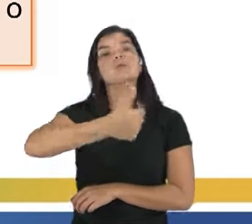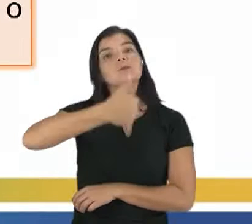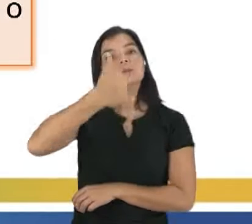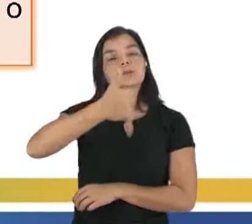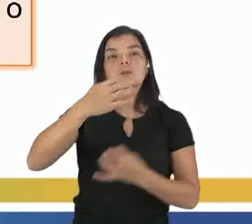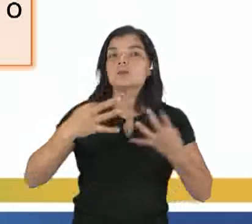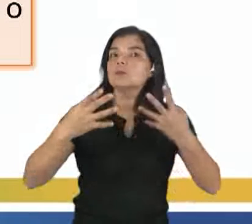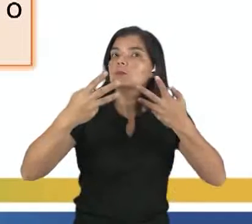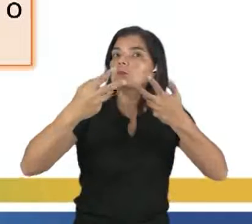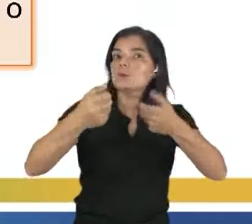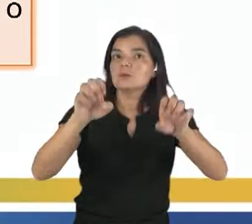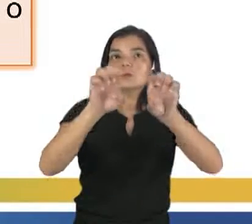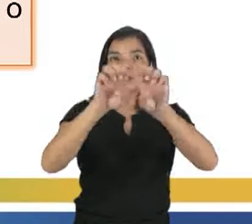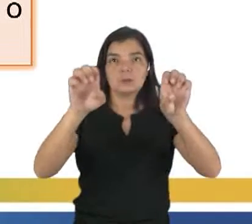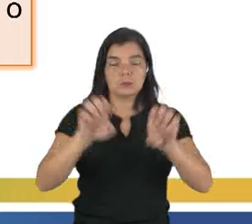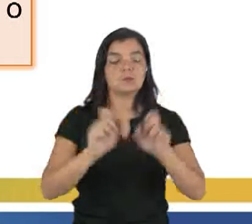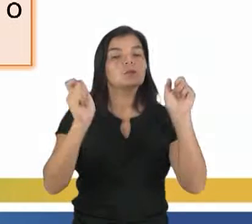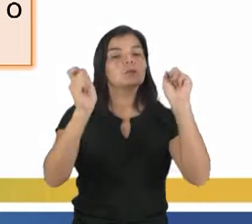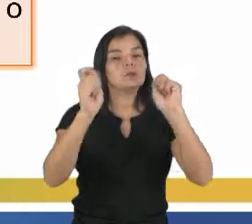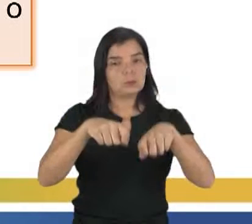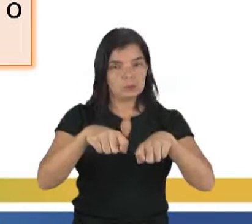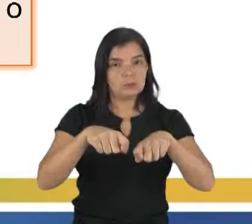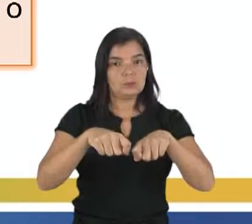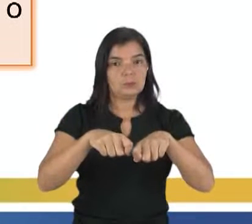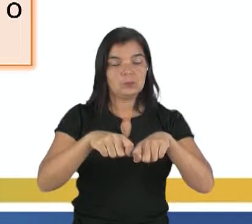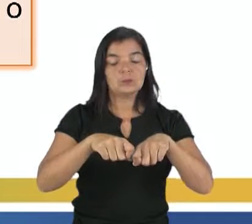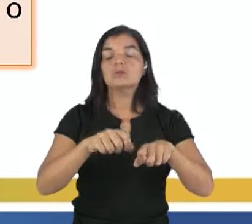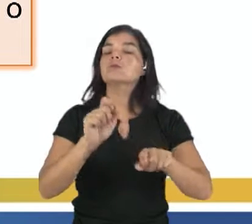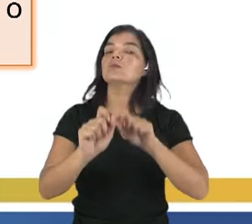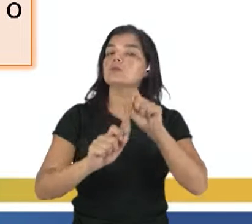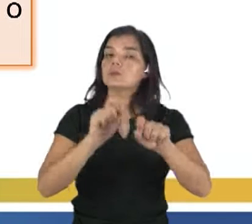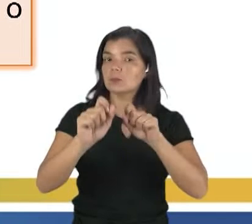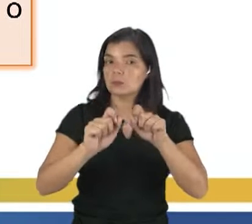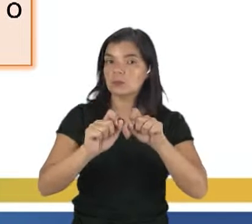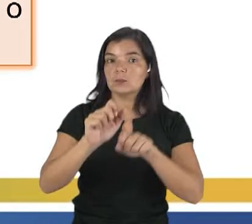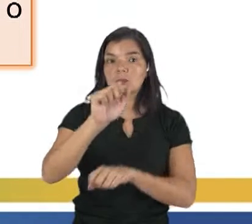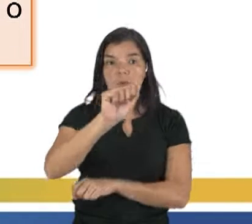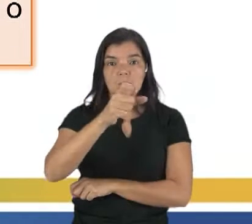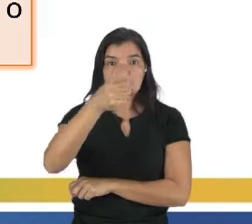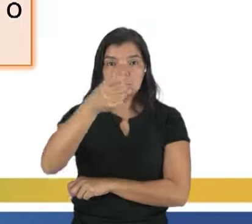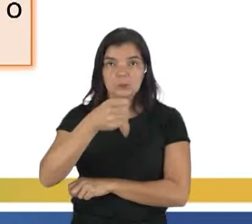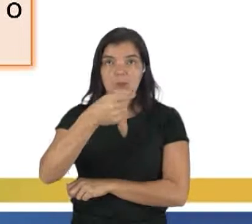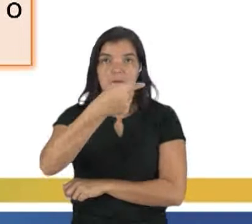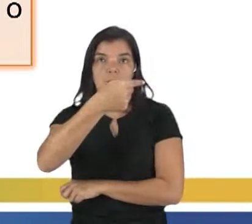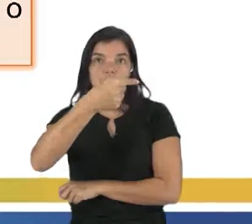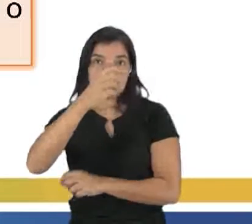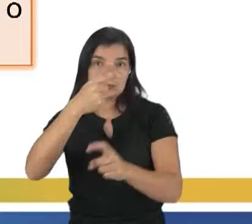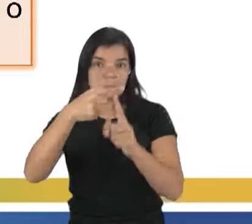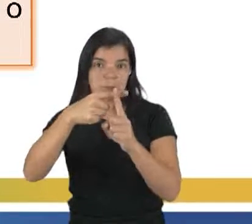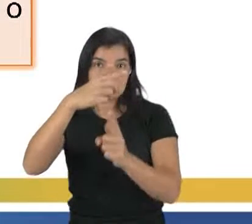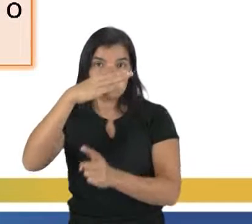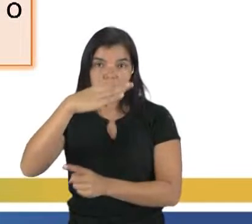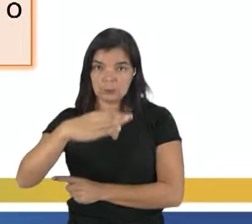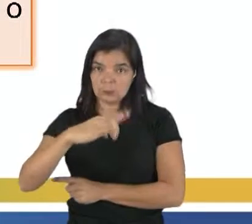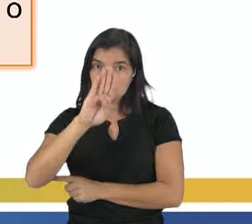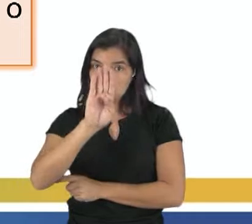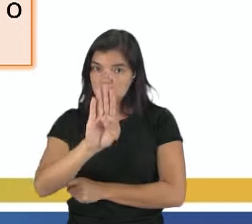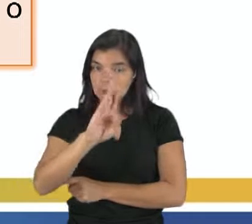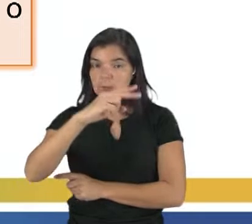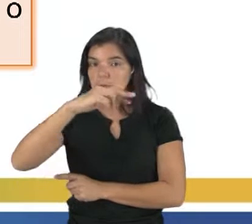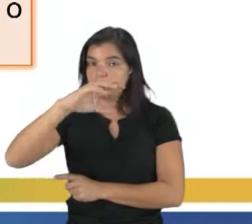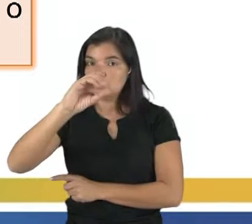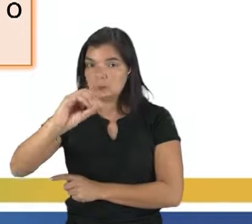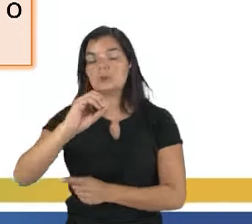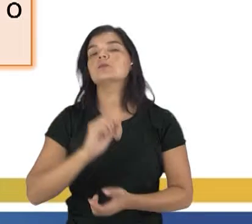toda equação que pode ser colocado na forma Ax + B = 0 então